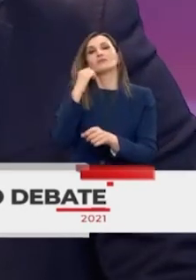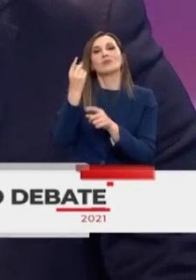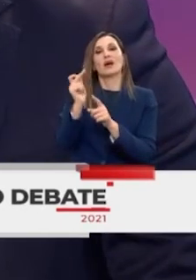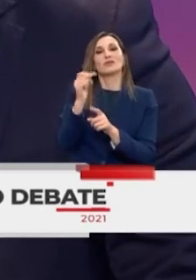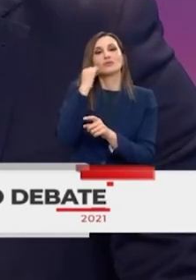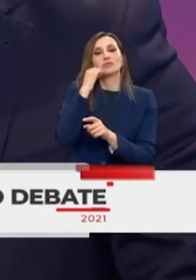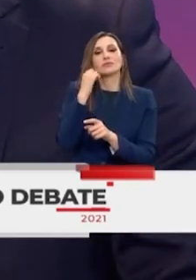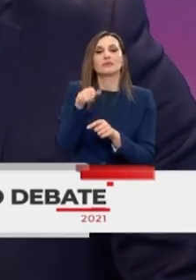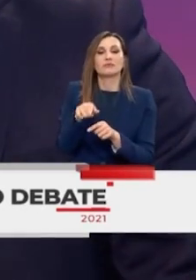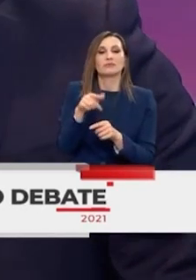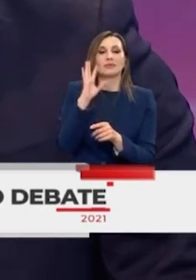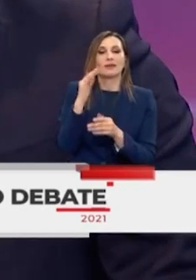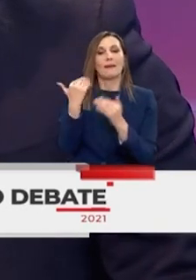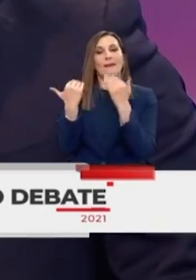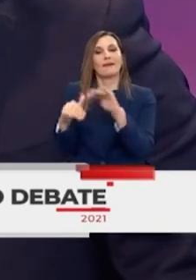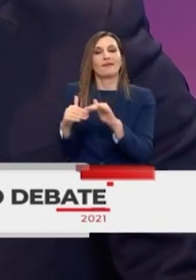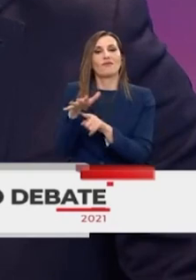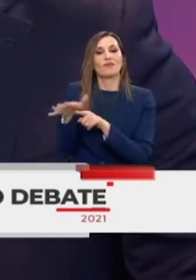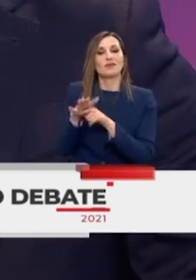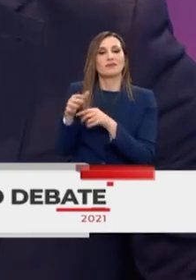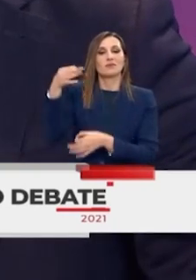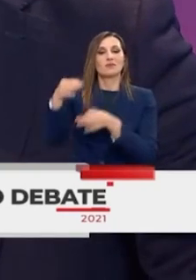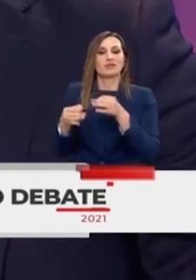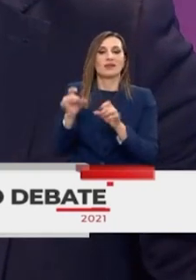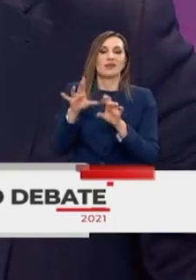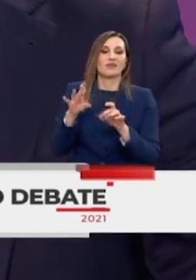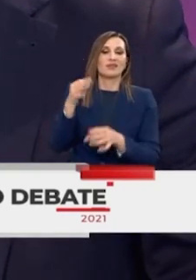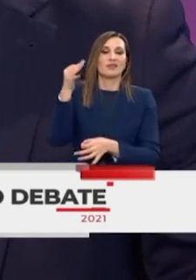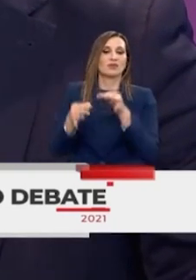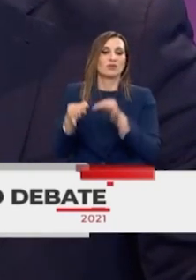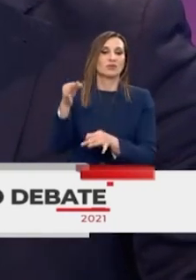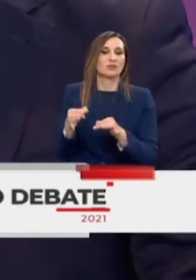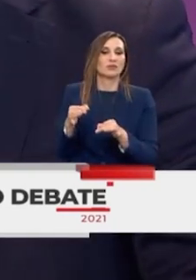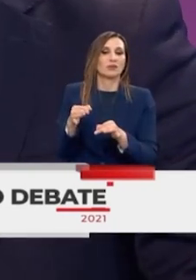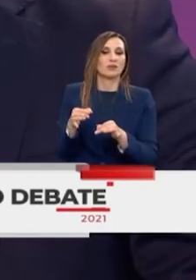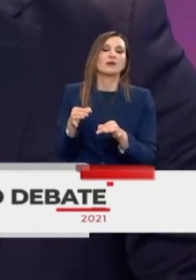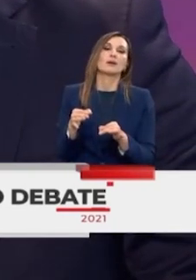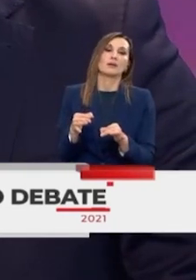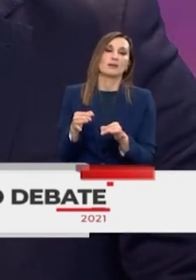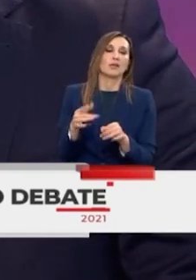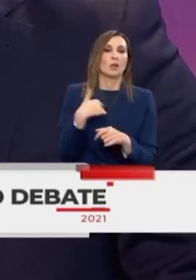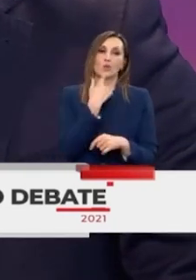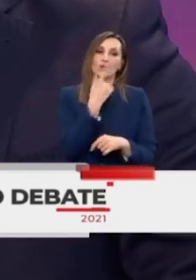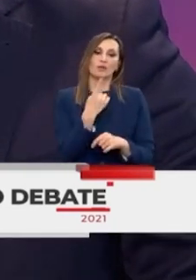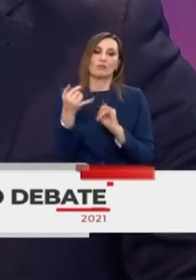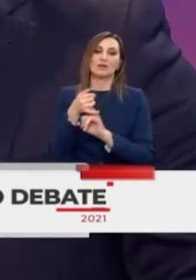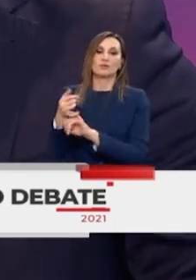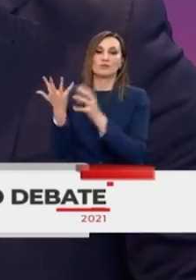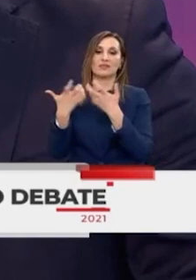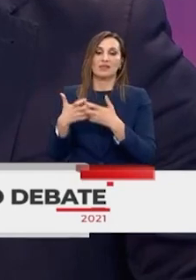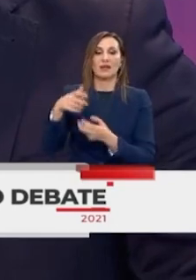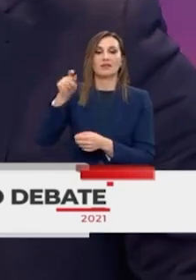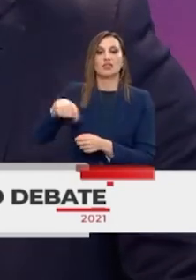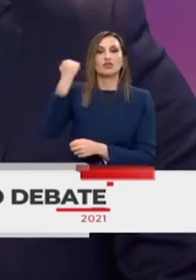ser investigado o caso para condicionar a justiça e para impedir que a justiça fosse feita. Não sou eu que o digo. Equilíbrio de tempo, André. Não, ok, não sou eu que o digo. Foi a Associação Sindical dos